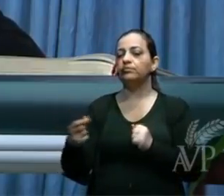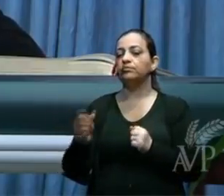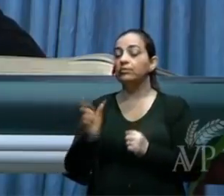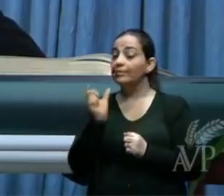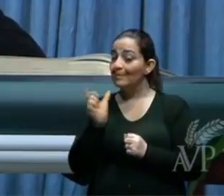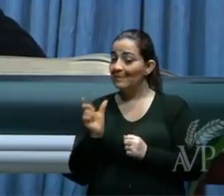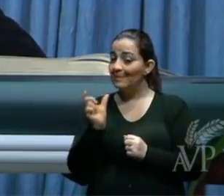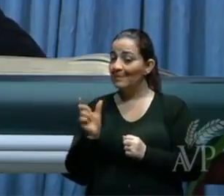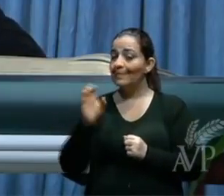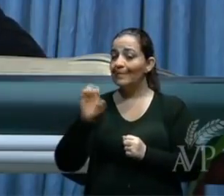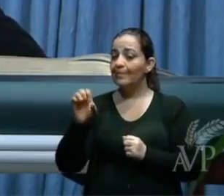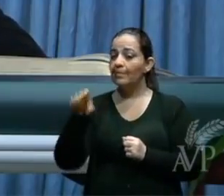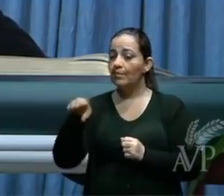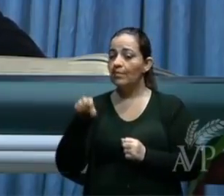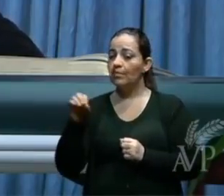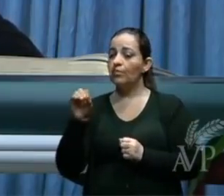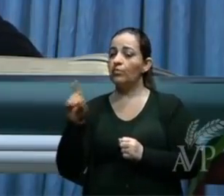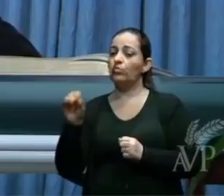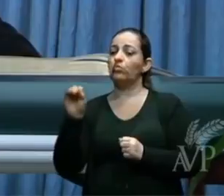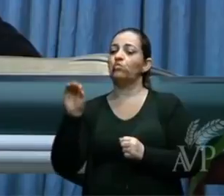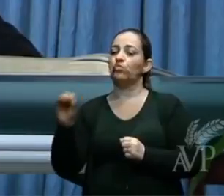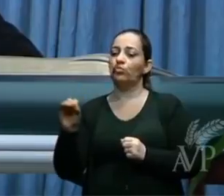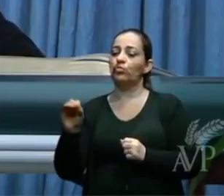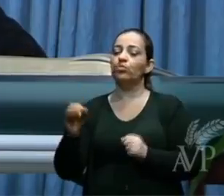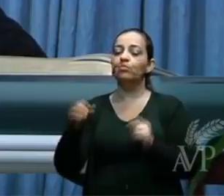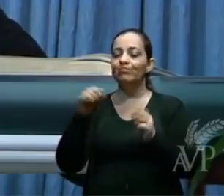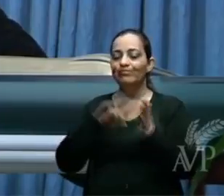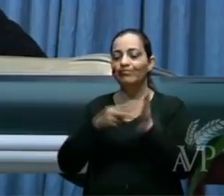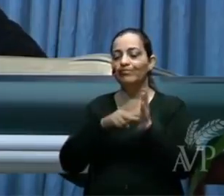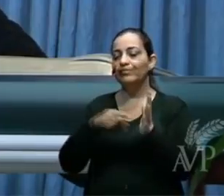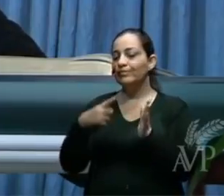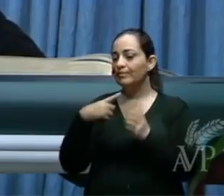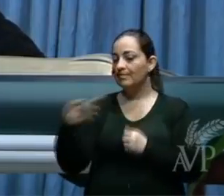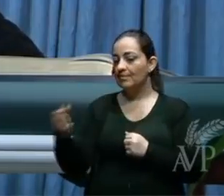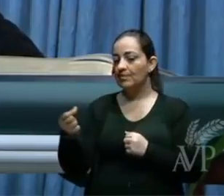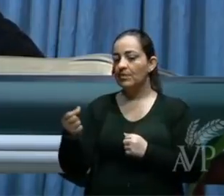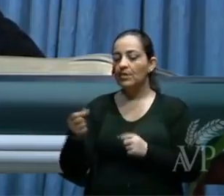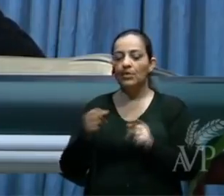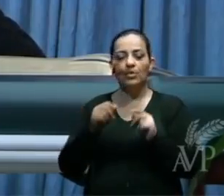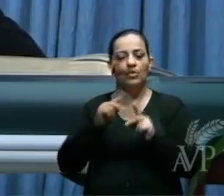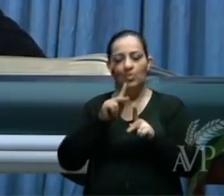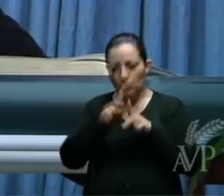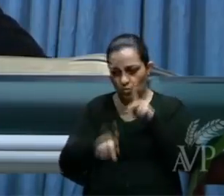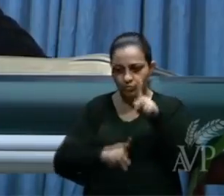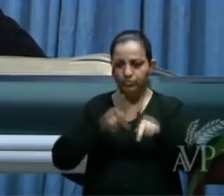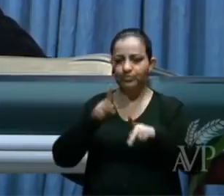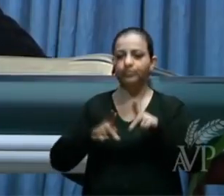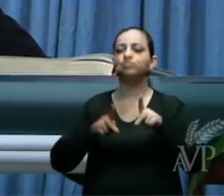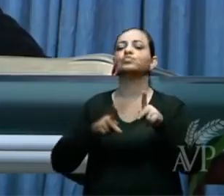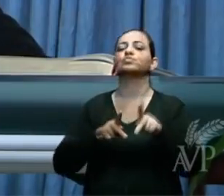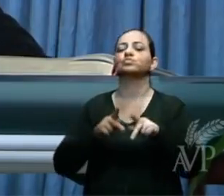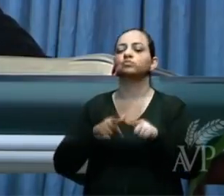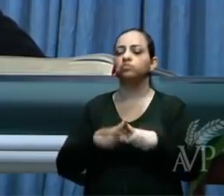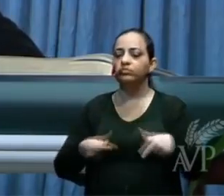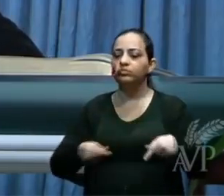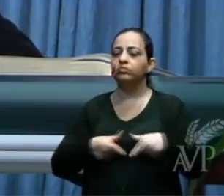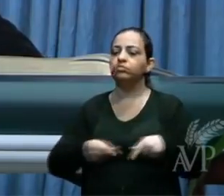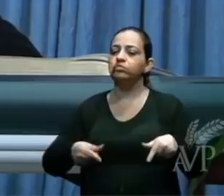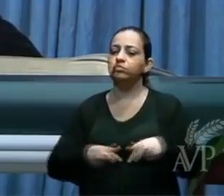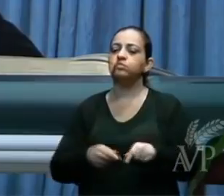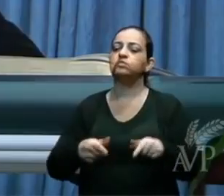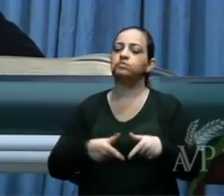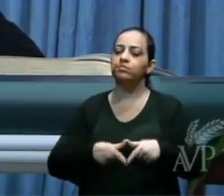sair do egito uma nação israel saindo de dentro de outra